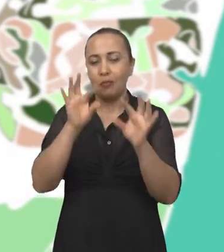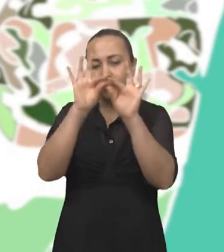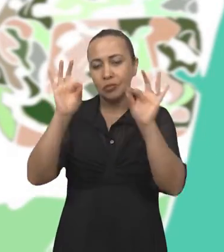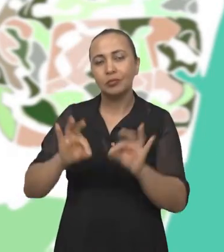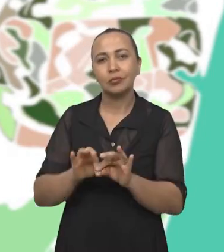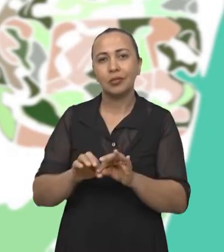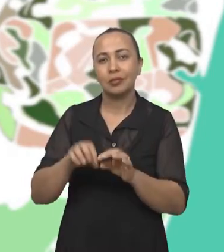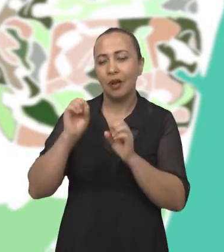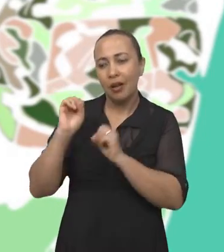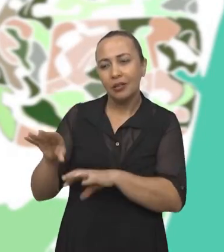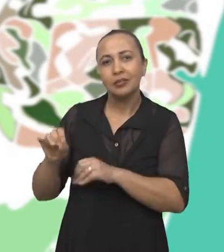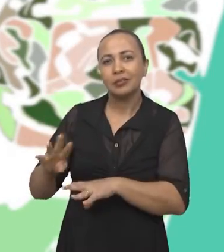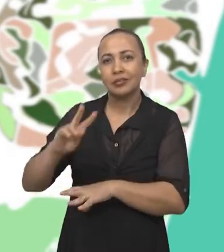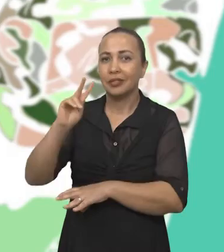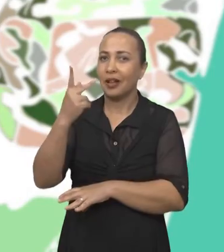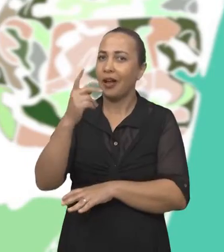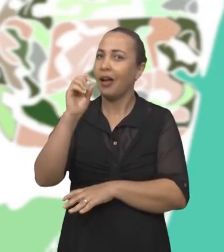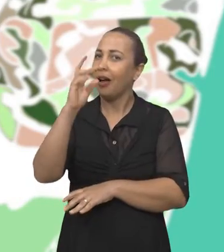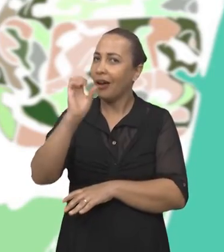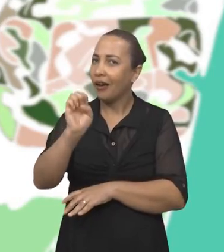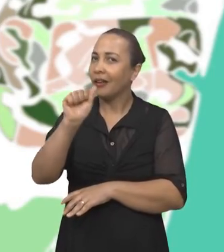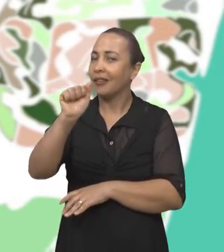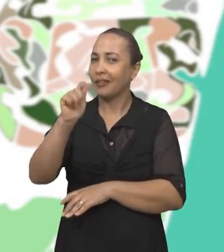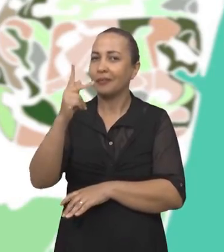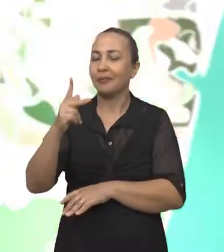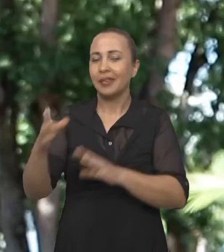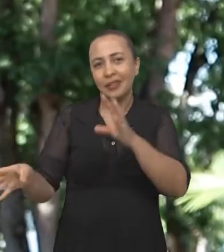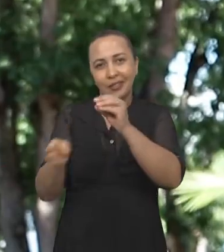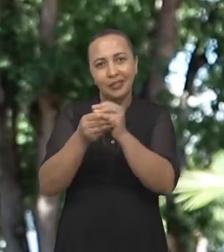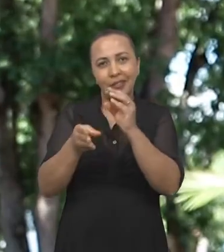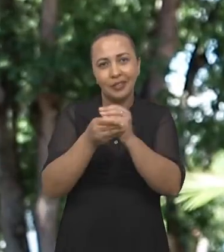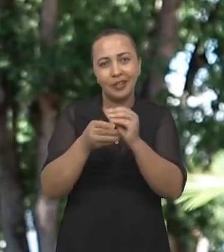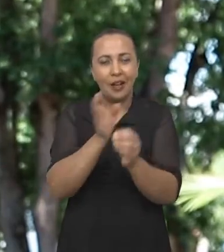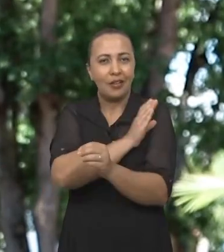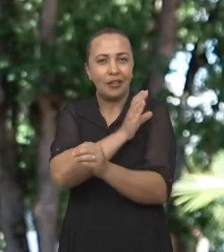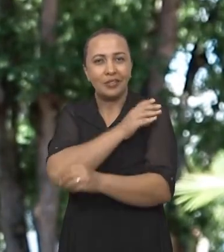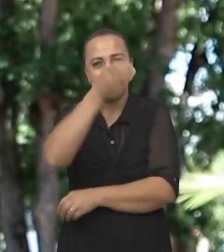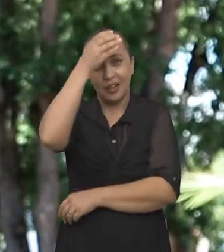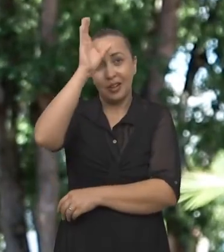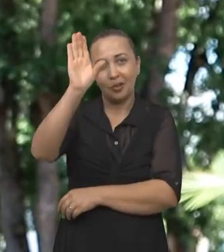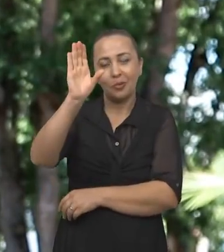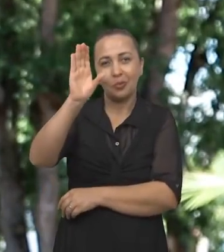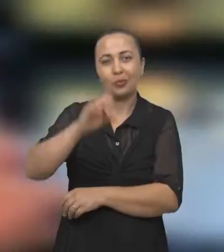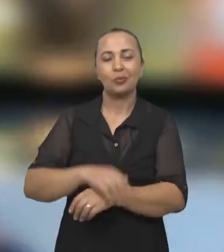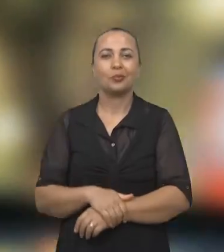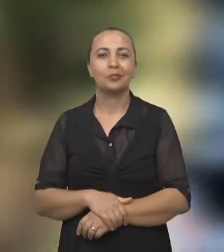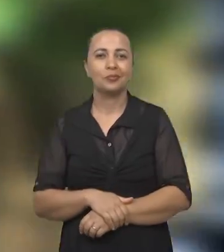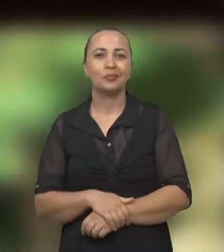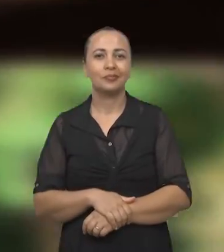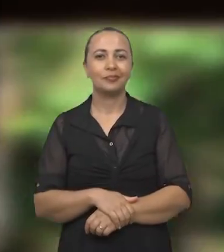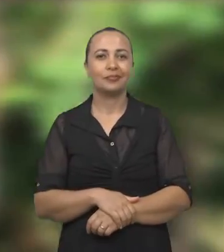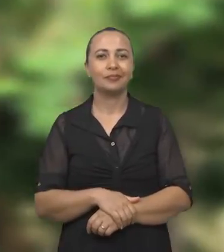Educa Rap, né? Que é oportunizar, visibilizar e agregar, assim, enriquecer a cultura do Recôncavo.